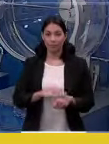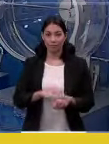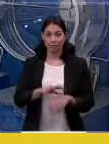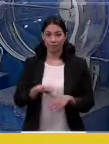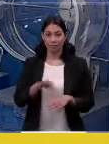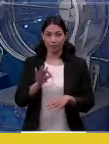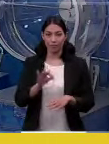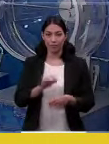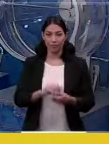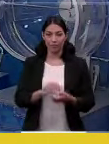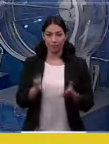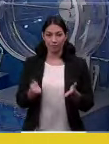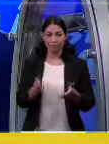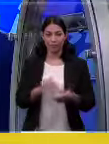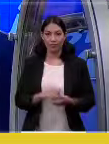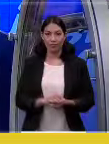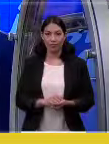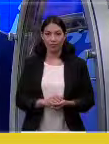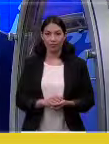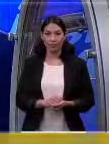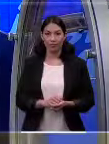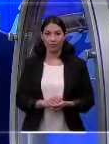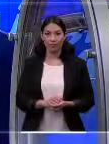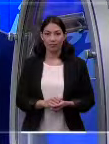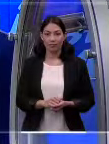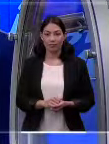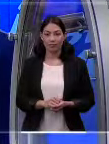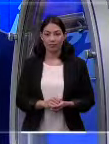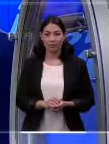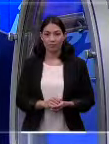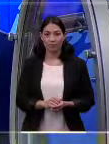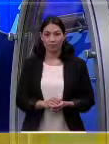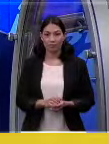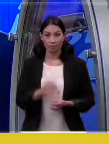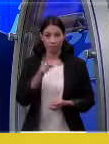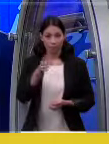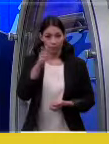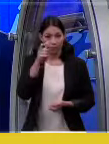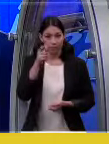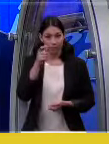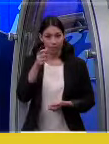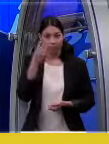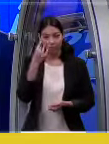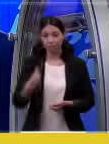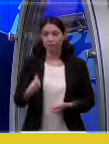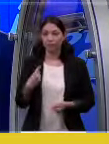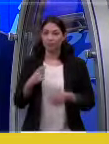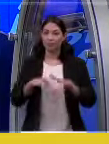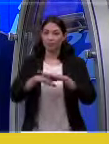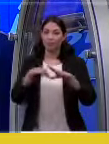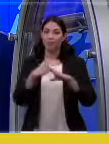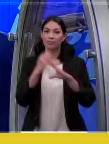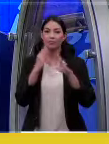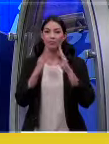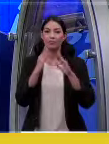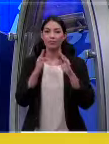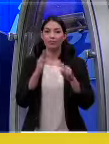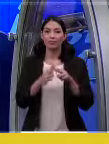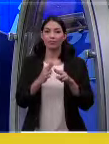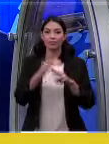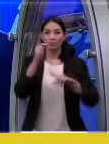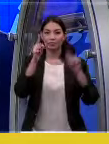demais sorteios desta noite. Lembrando que você segue acompanhando a nossa transmissão ao vivo no YouTube e no Facebook da